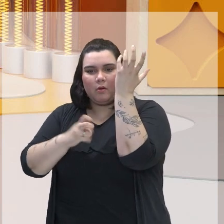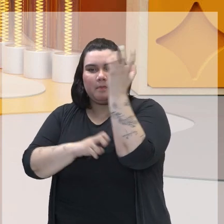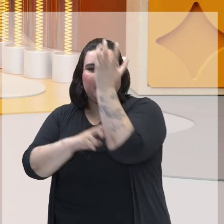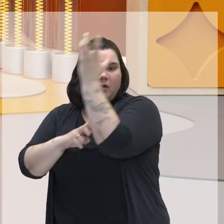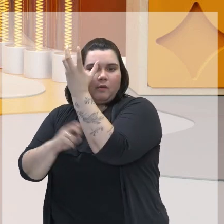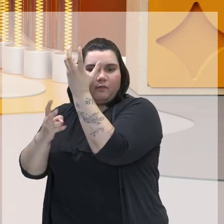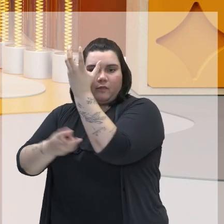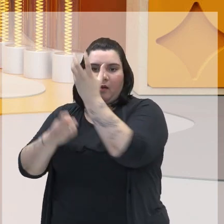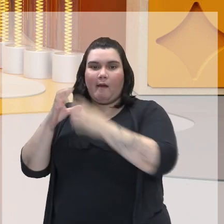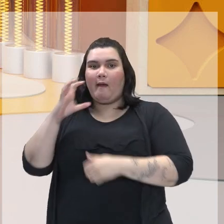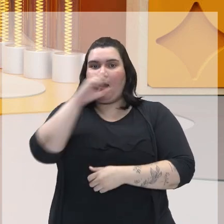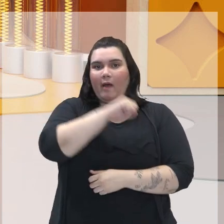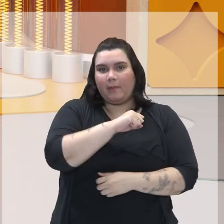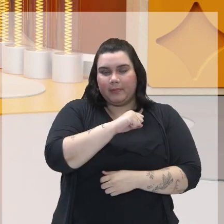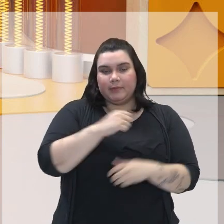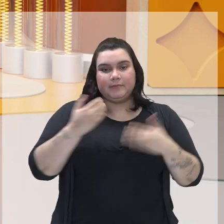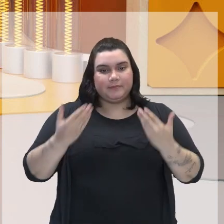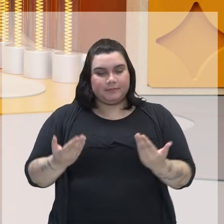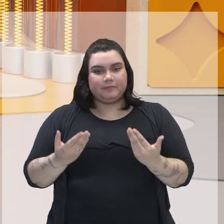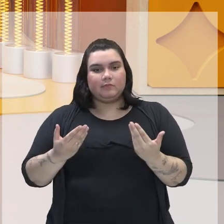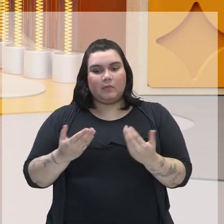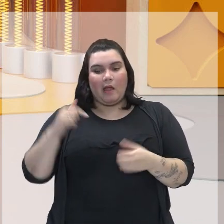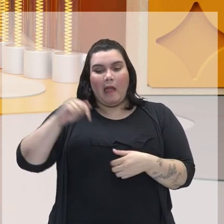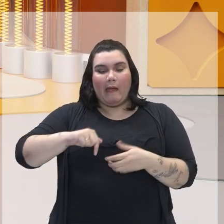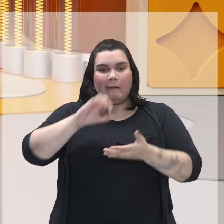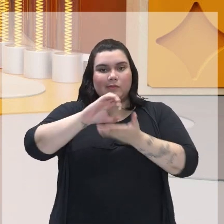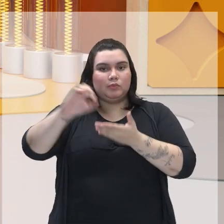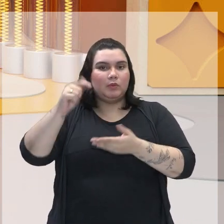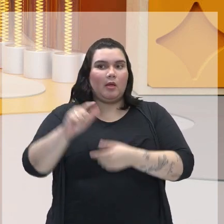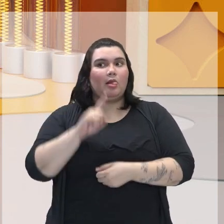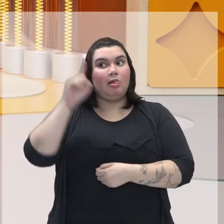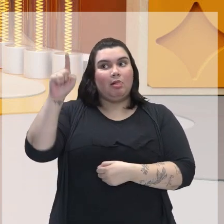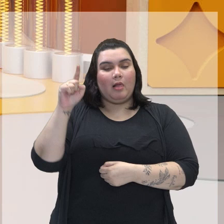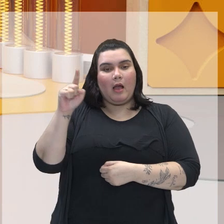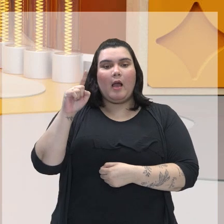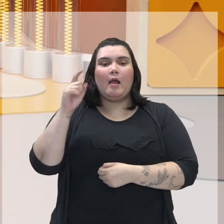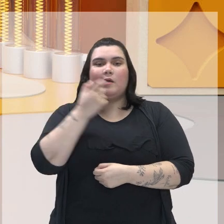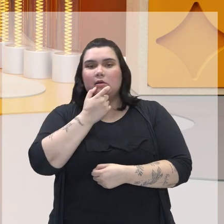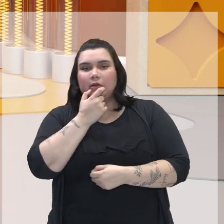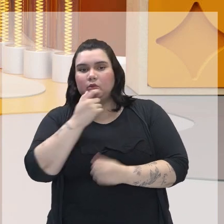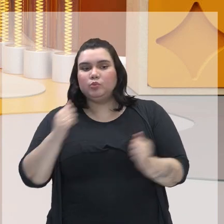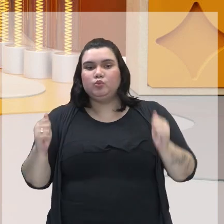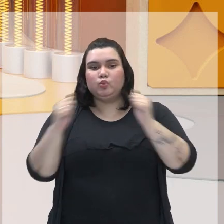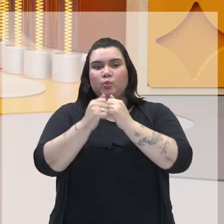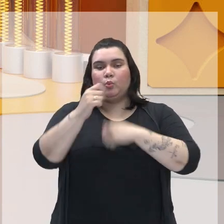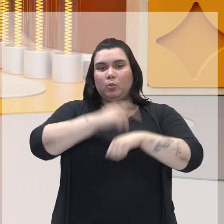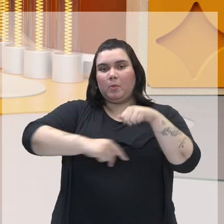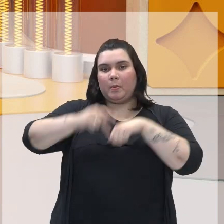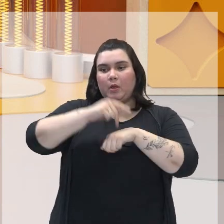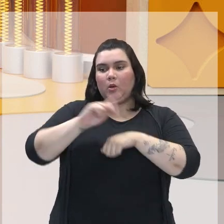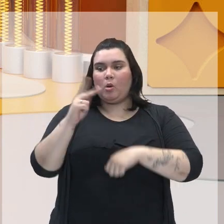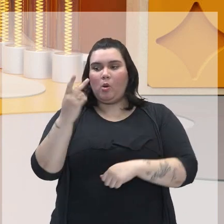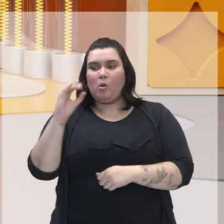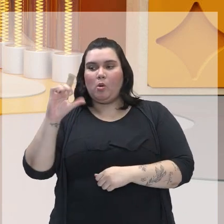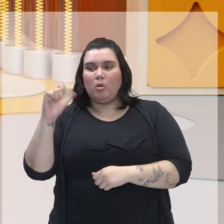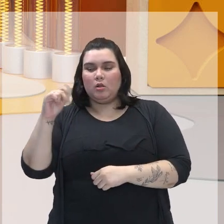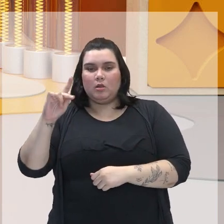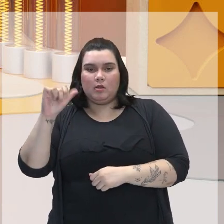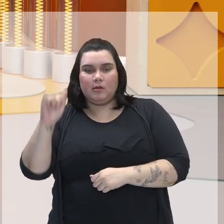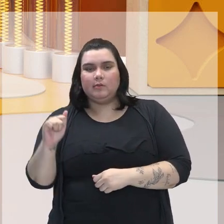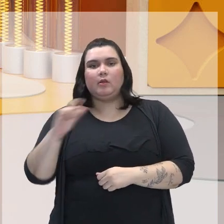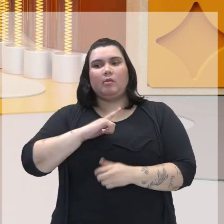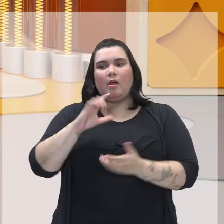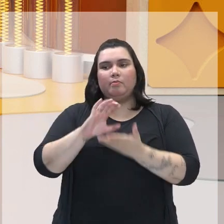lá a Holanda e a Inglaterra investiram no sistema de agricultura das seringueiras, da Eva brasiliensis, para extração desse látex